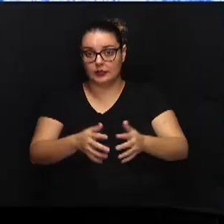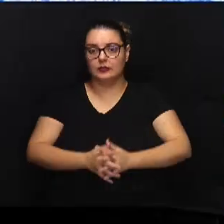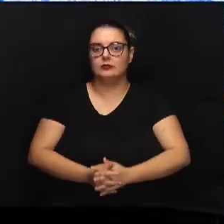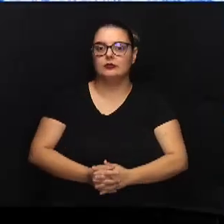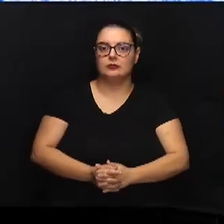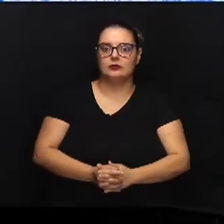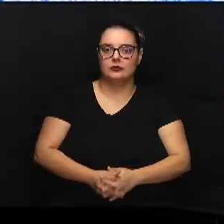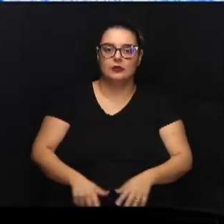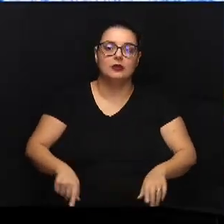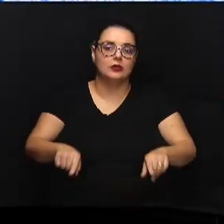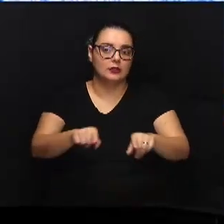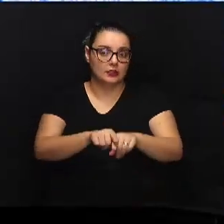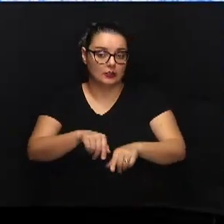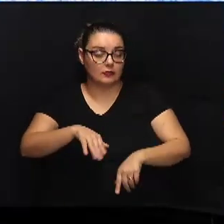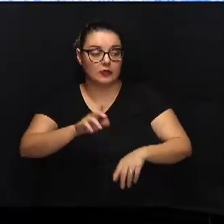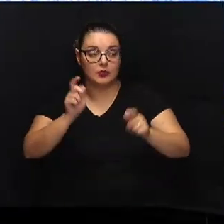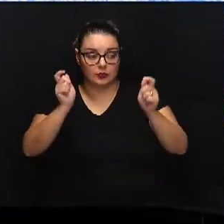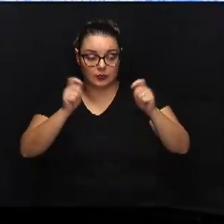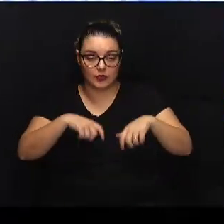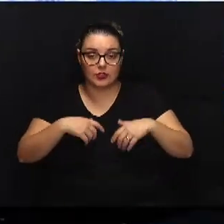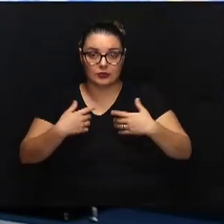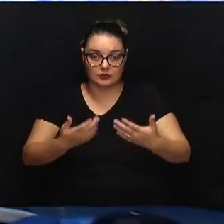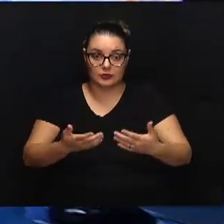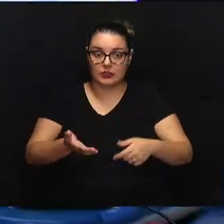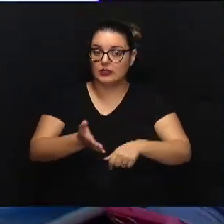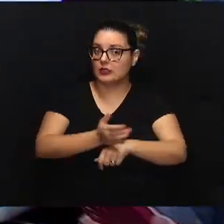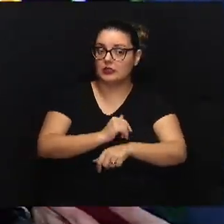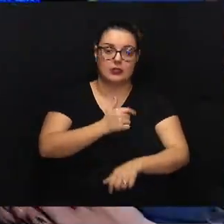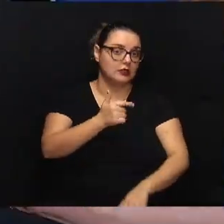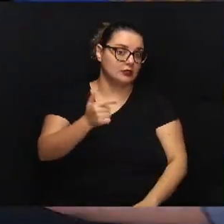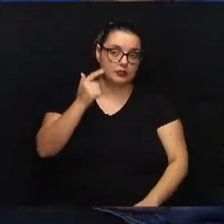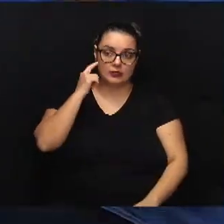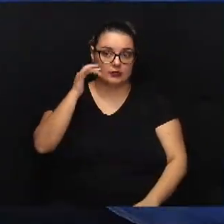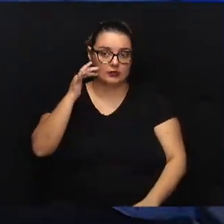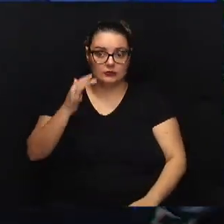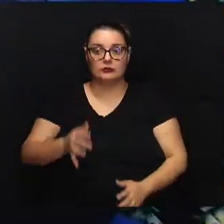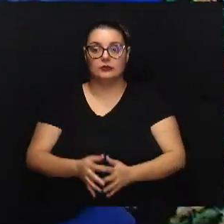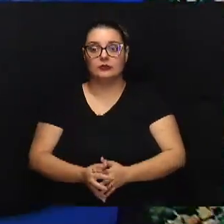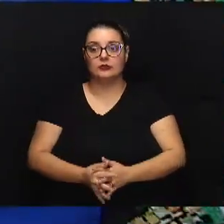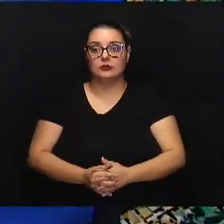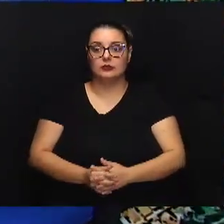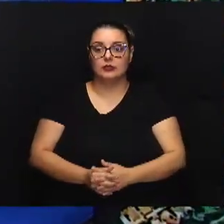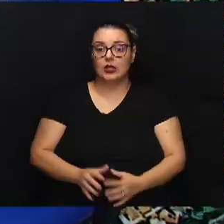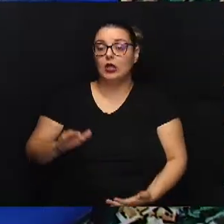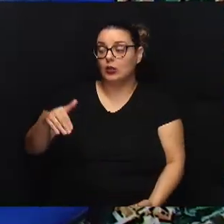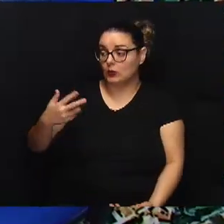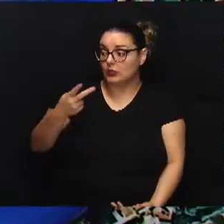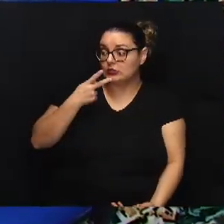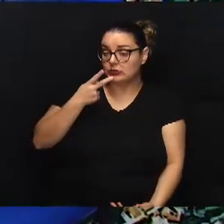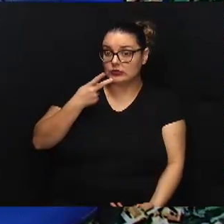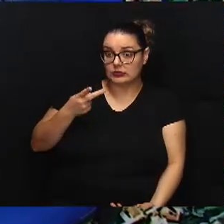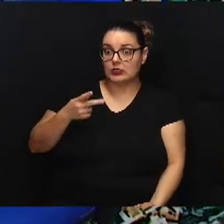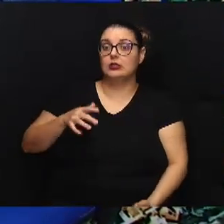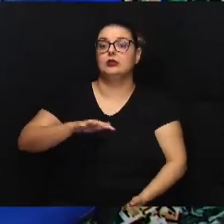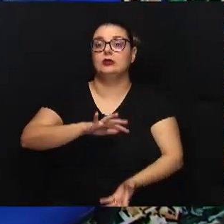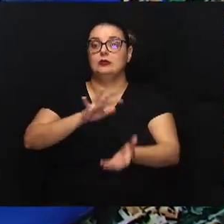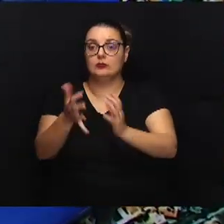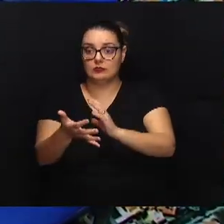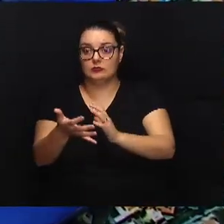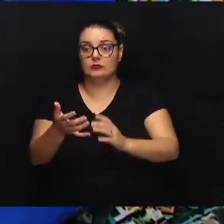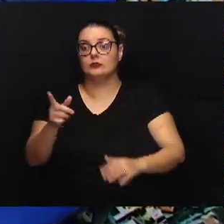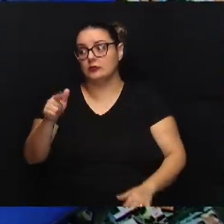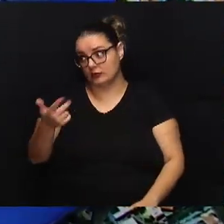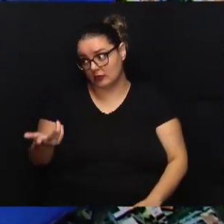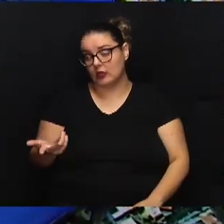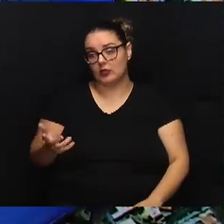vem ganhando também mais possibilidades que antes nem eram pensadas. Quando a gente fala sobre mudanças climáticas, que é algo